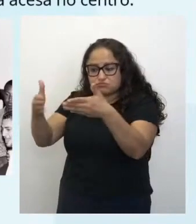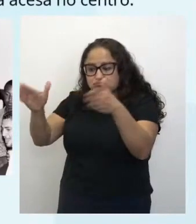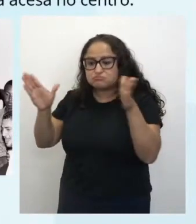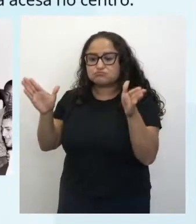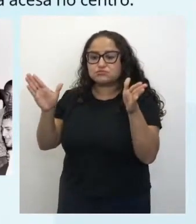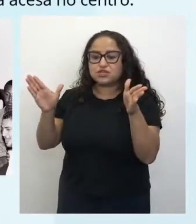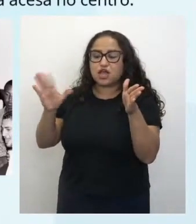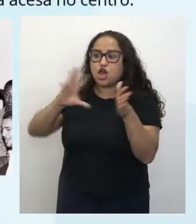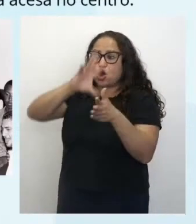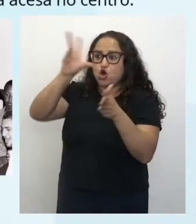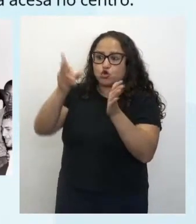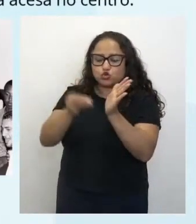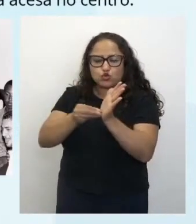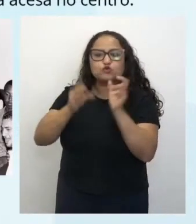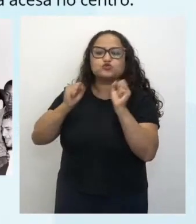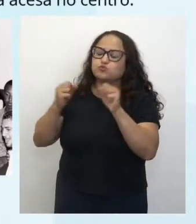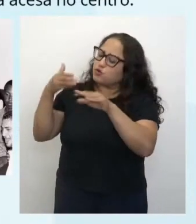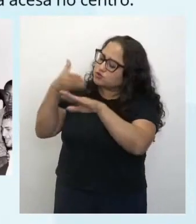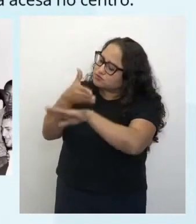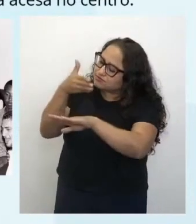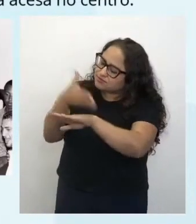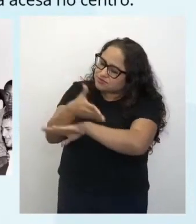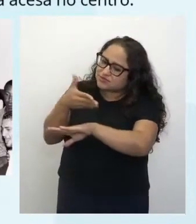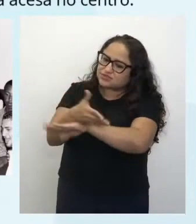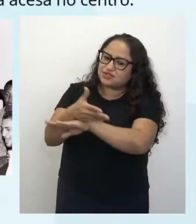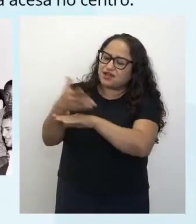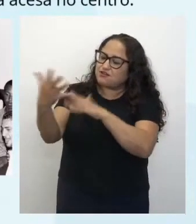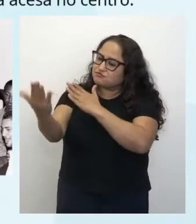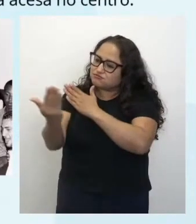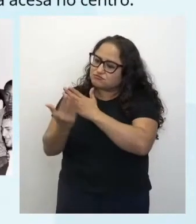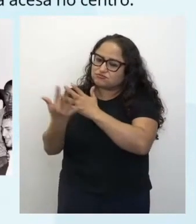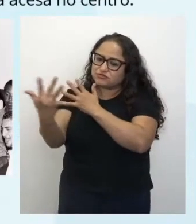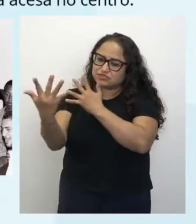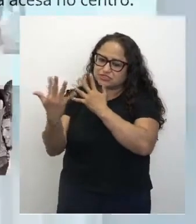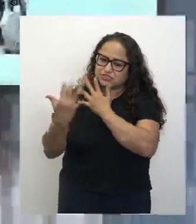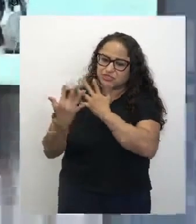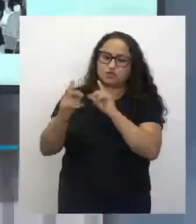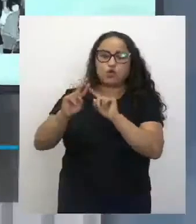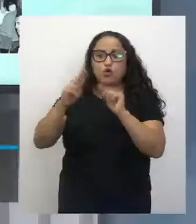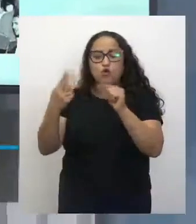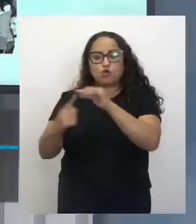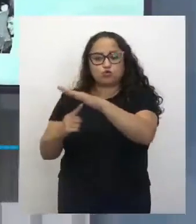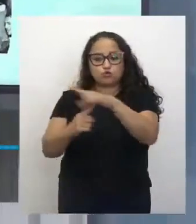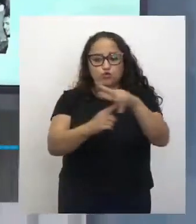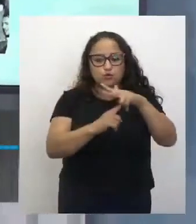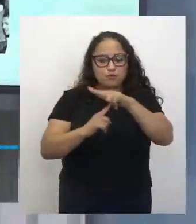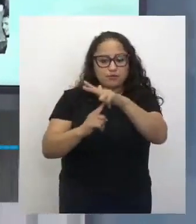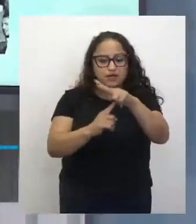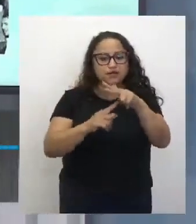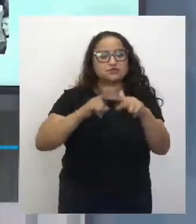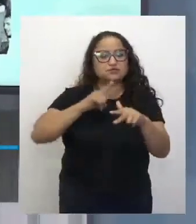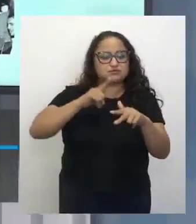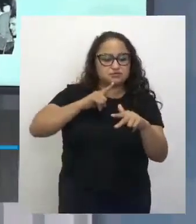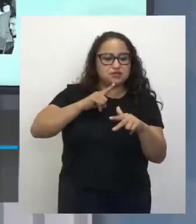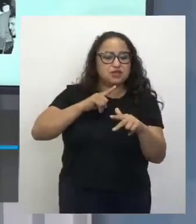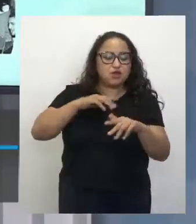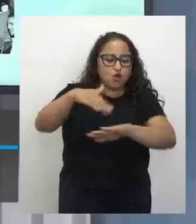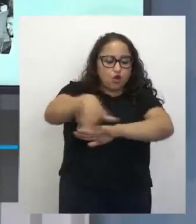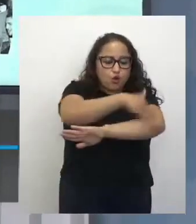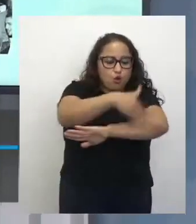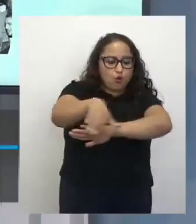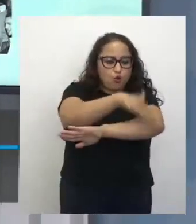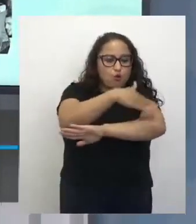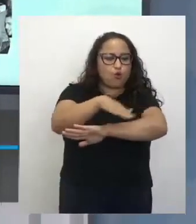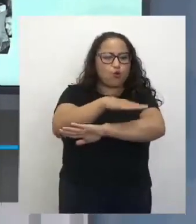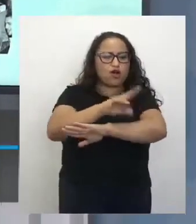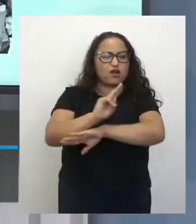aberto, todo mundo da comunidade vai entrando, vai se aproximando ali, ou numa praça pública, ou numa ruazinha sem saída, ou às vezes mesmo